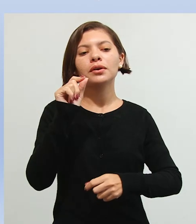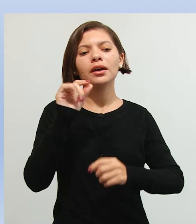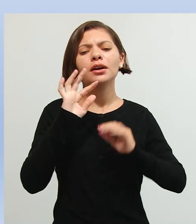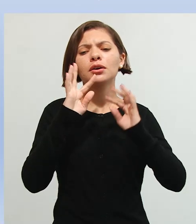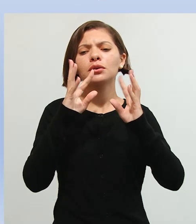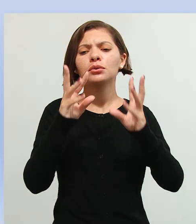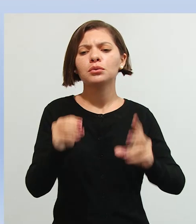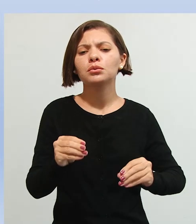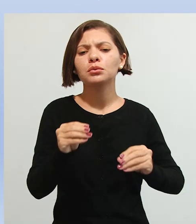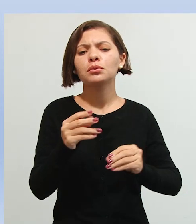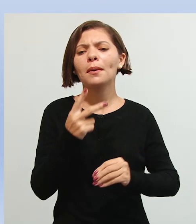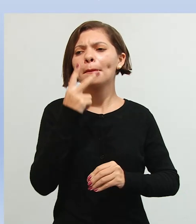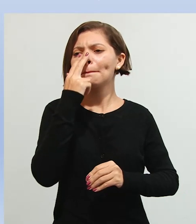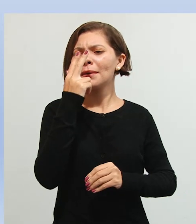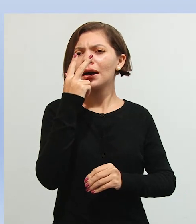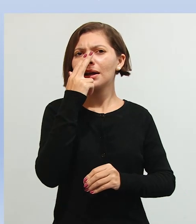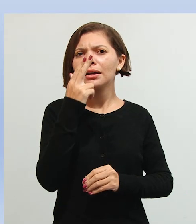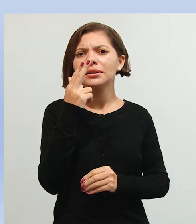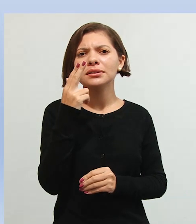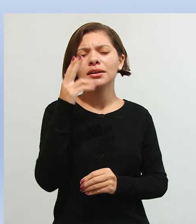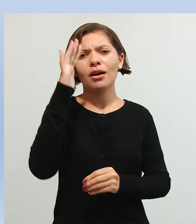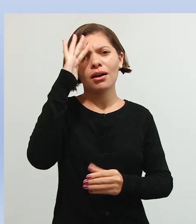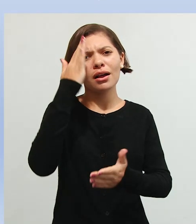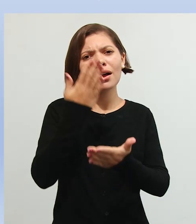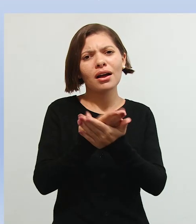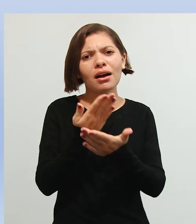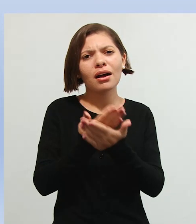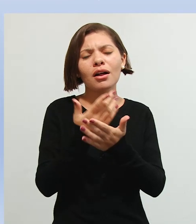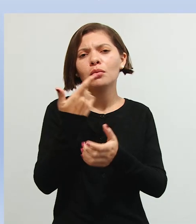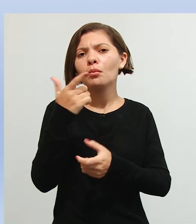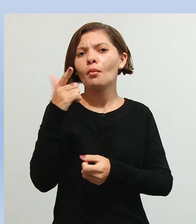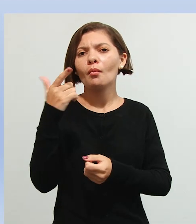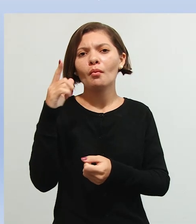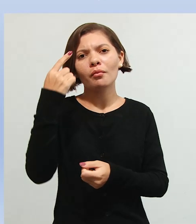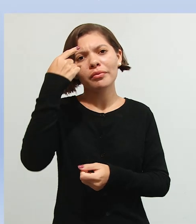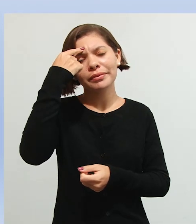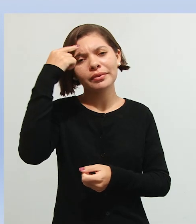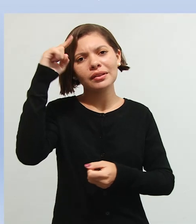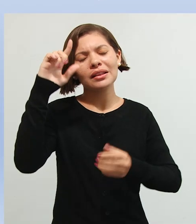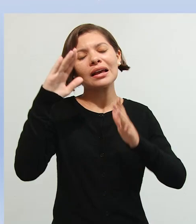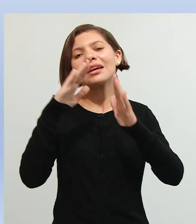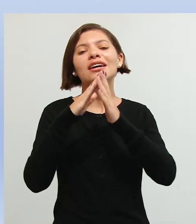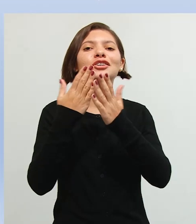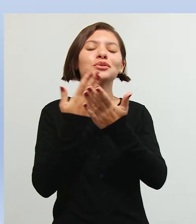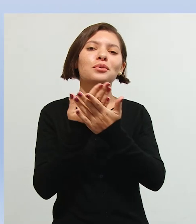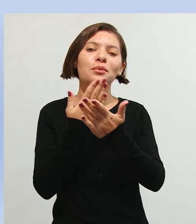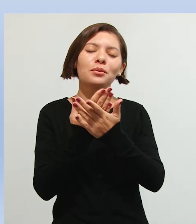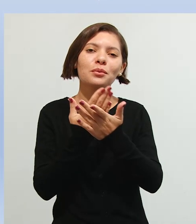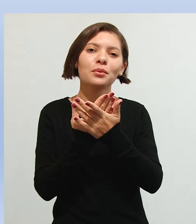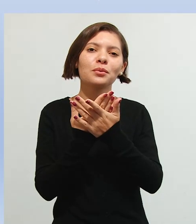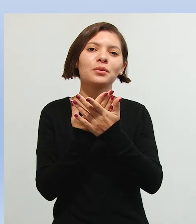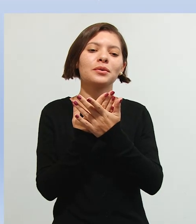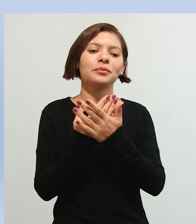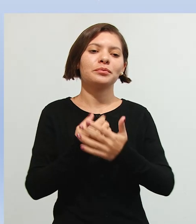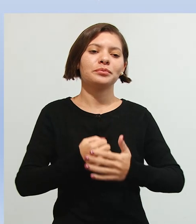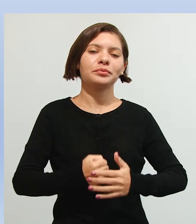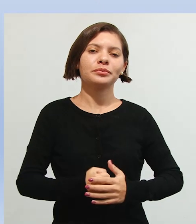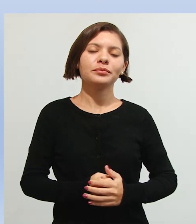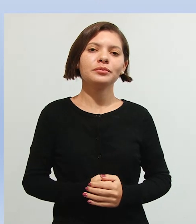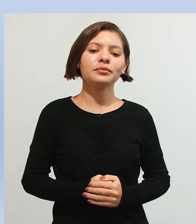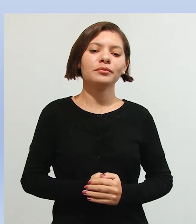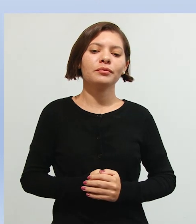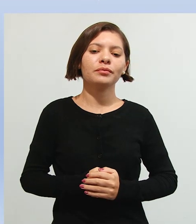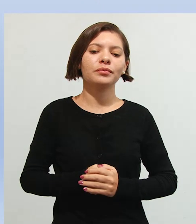tudo parecia inacreditável aí nessa região. A ideia, a escola, o inventário, que consistia em um